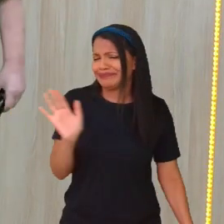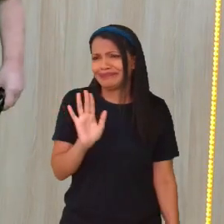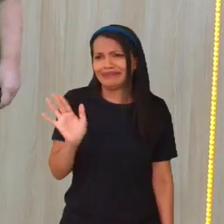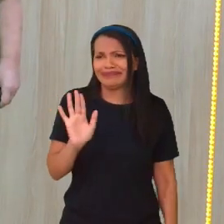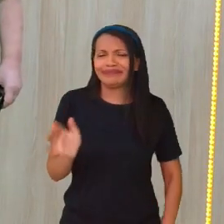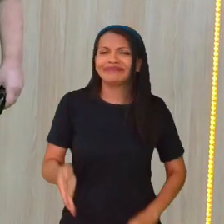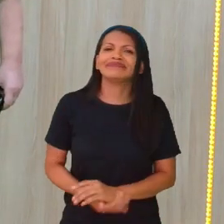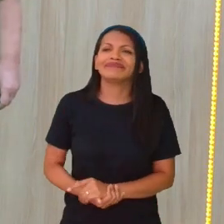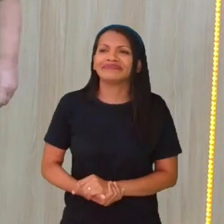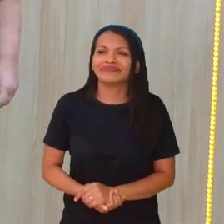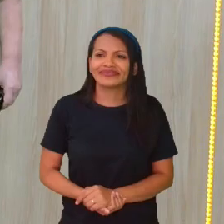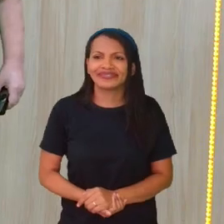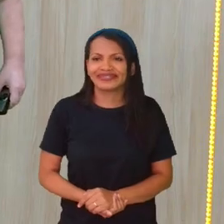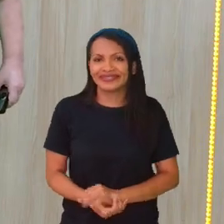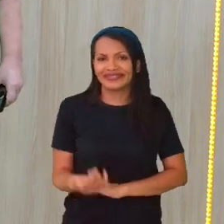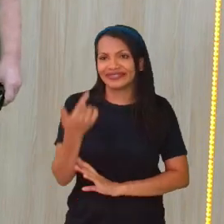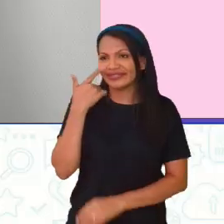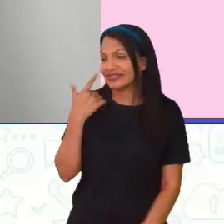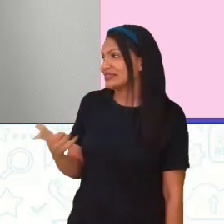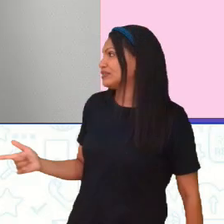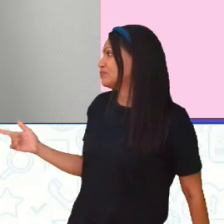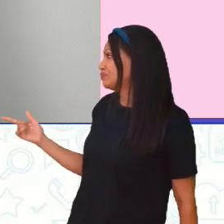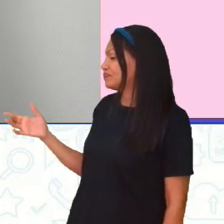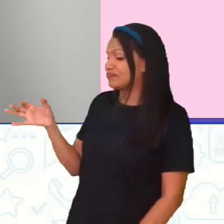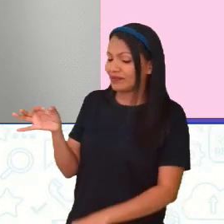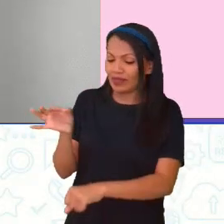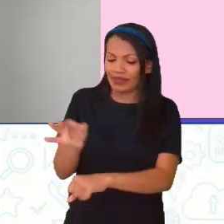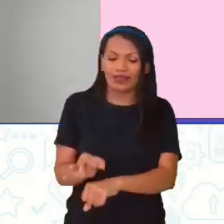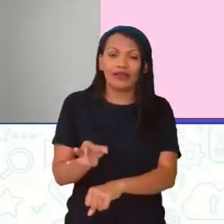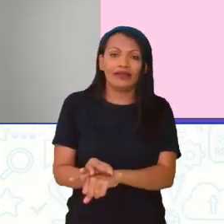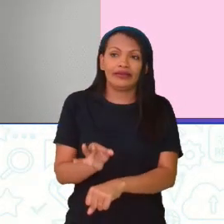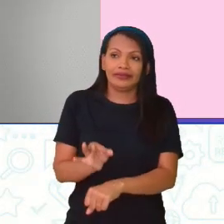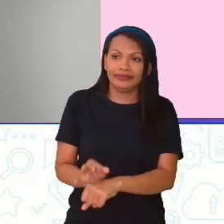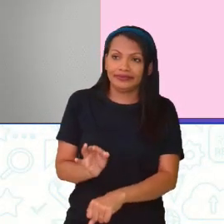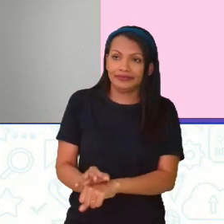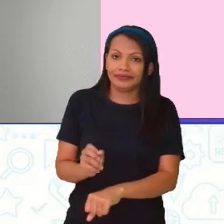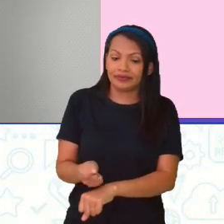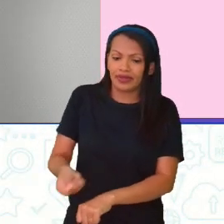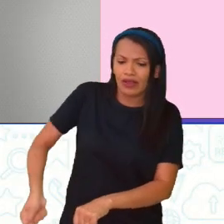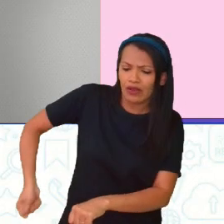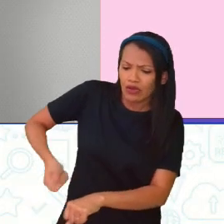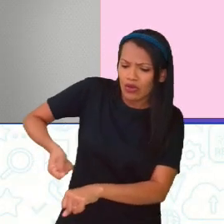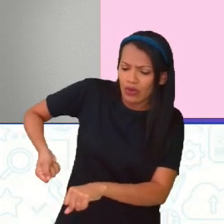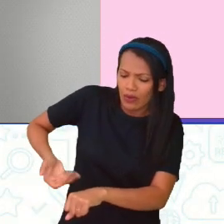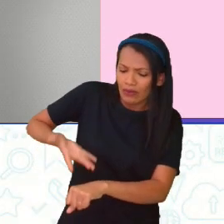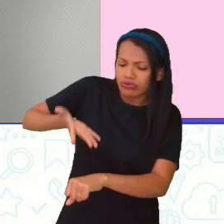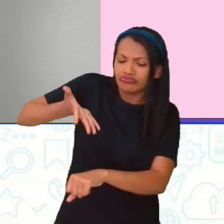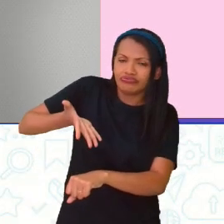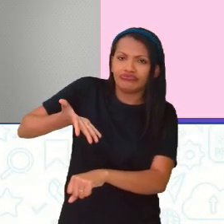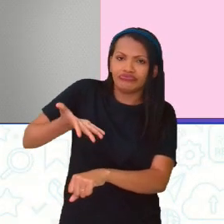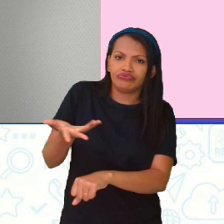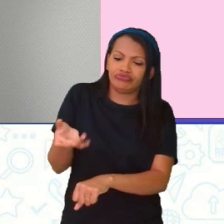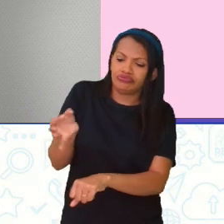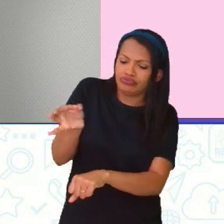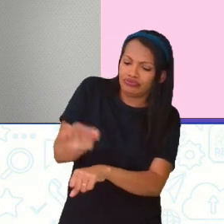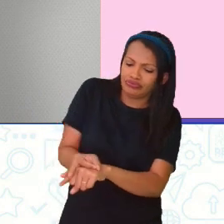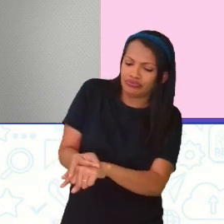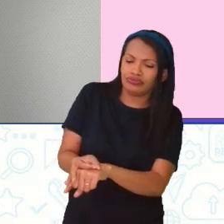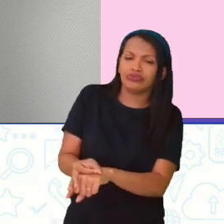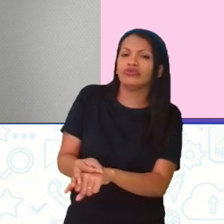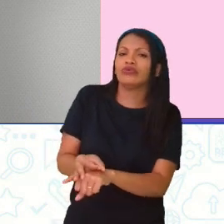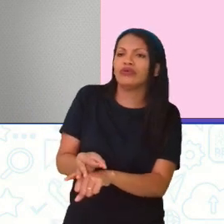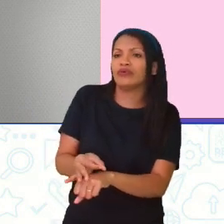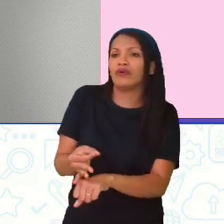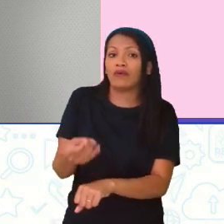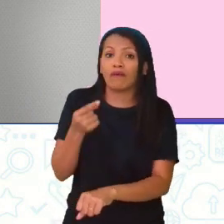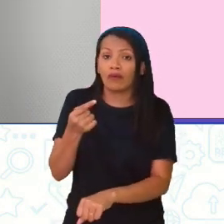Olha só, jogar uma moeda. Quando ela cai, aí ela caiu